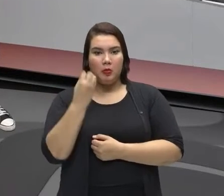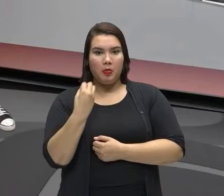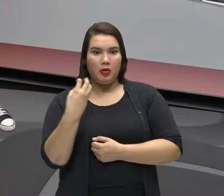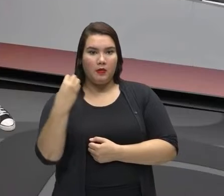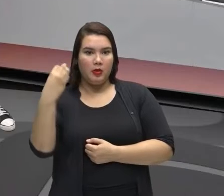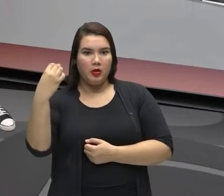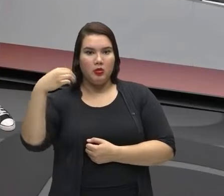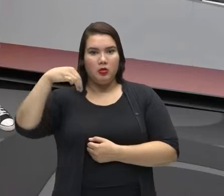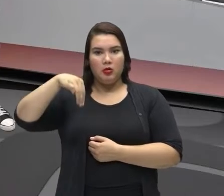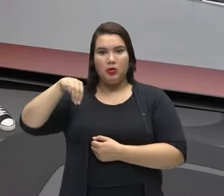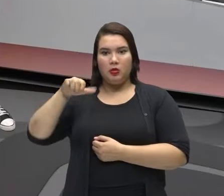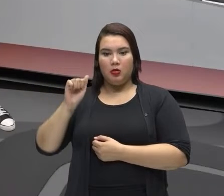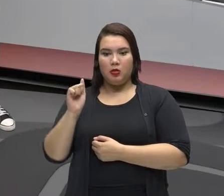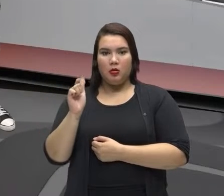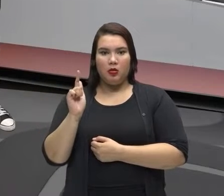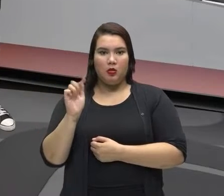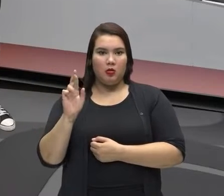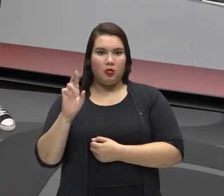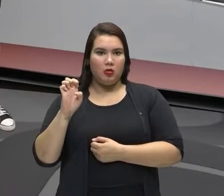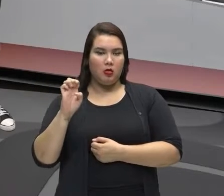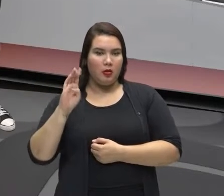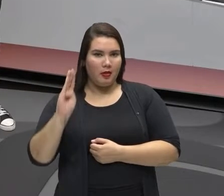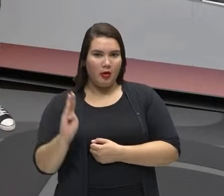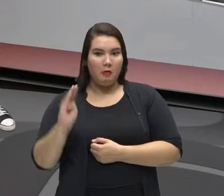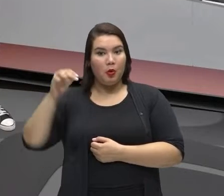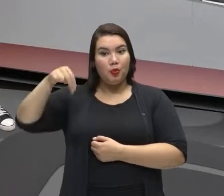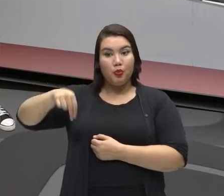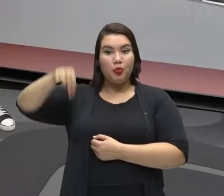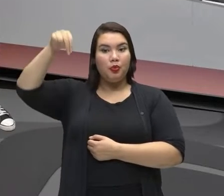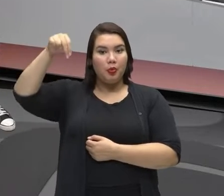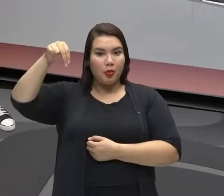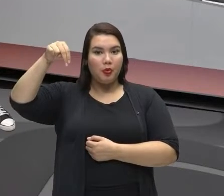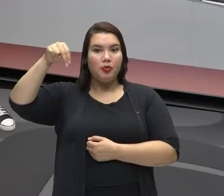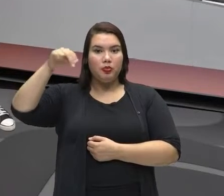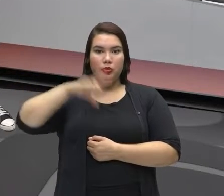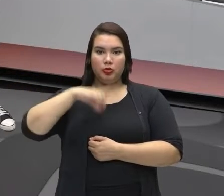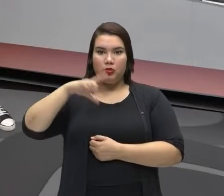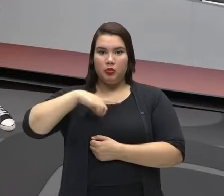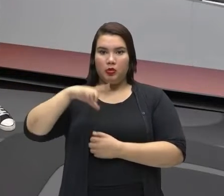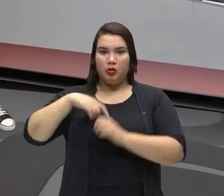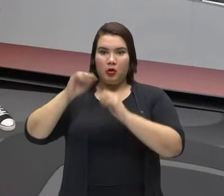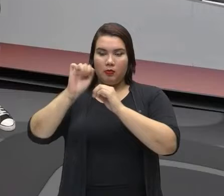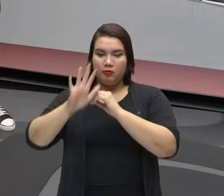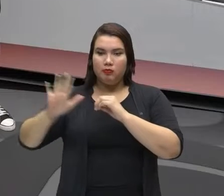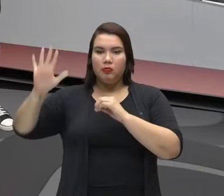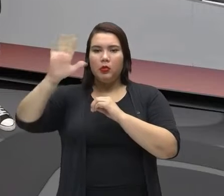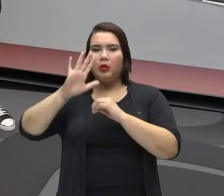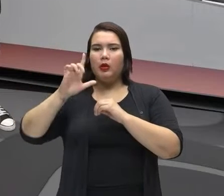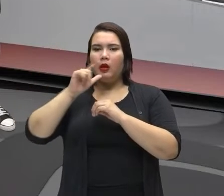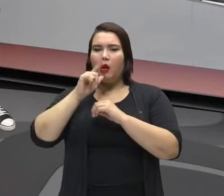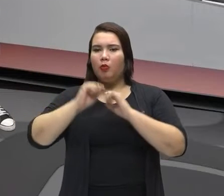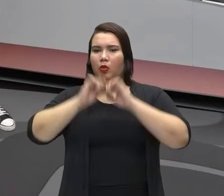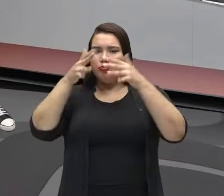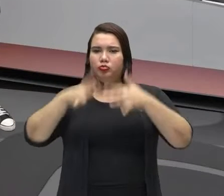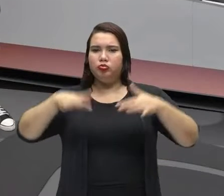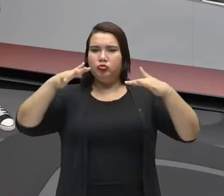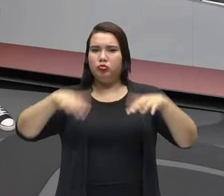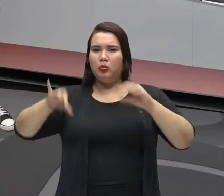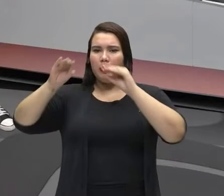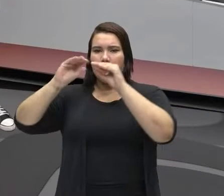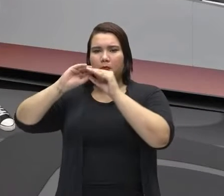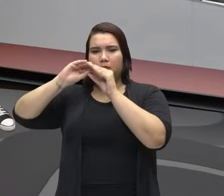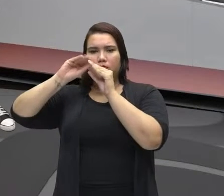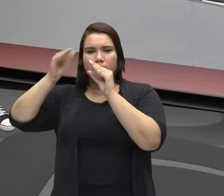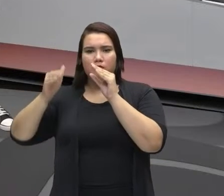aquela região mais ao norte do continente africano, ali já que é banhado pelo mar Mediterrâneo, que fica ali mais